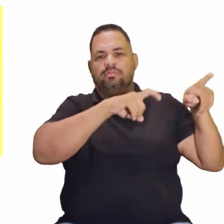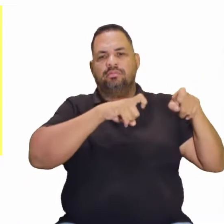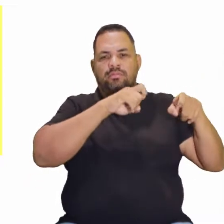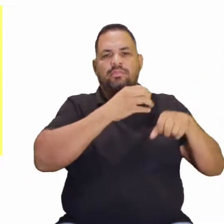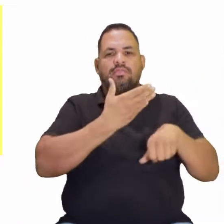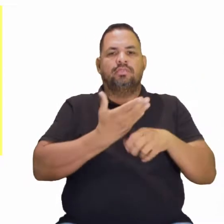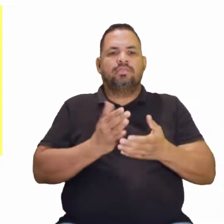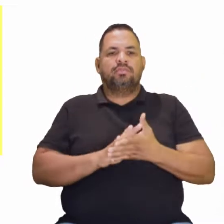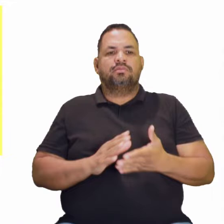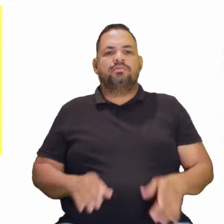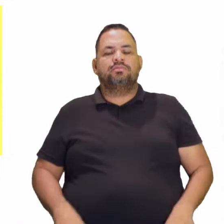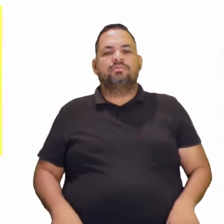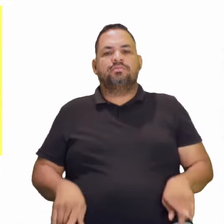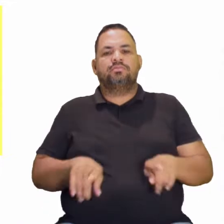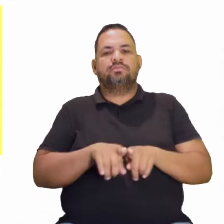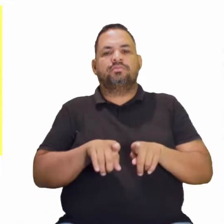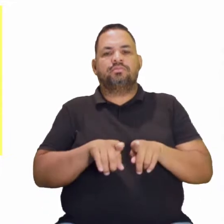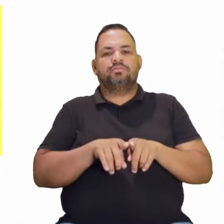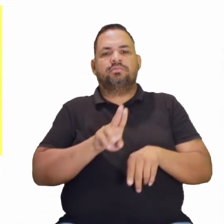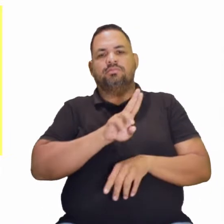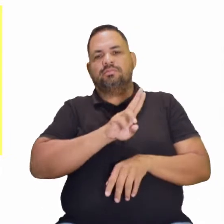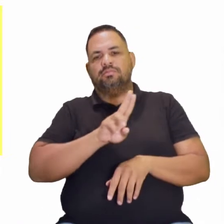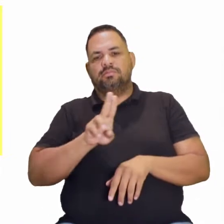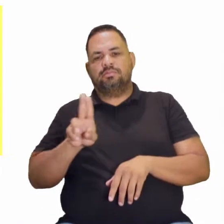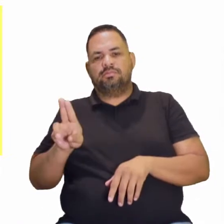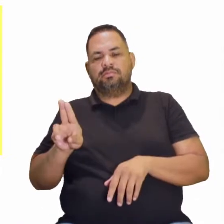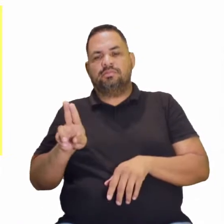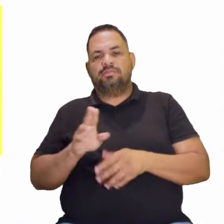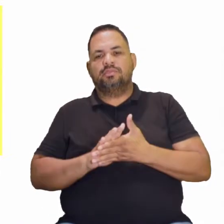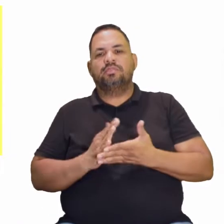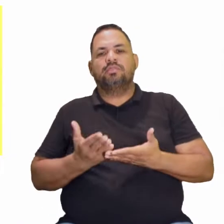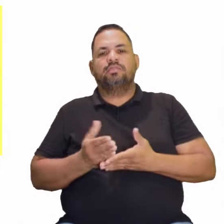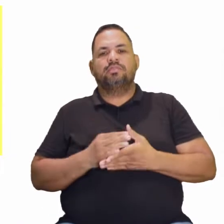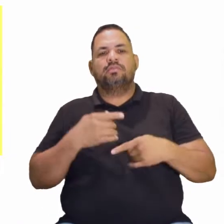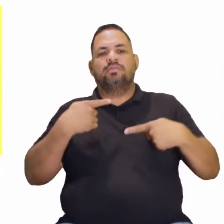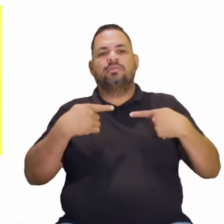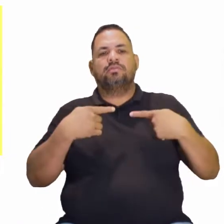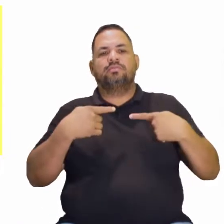rurais, e na prática eles eram chamados